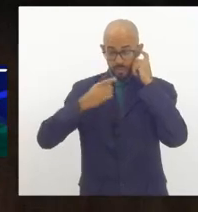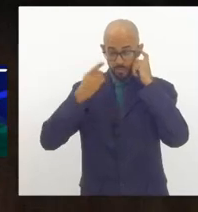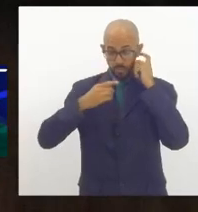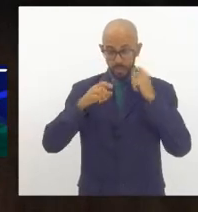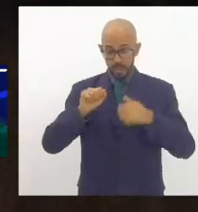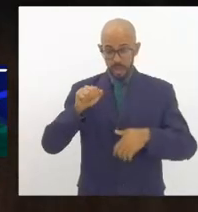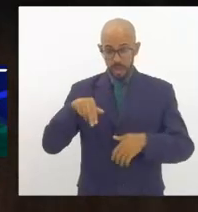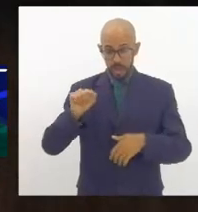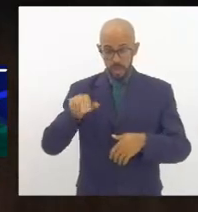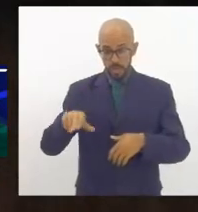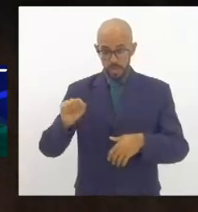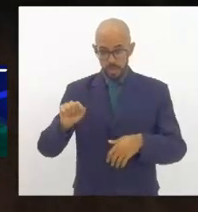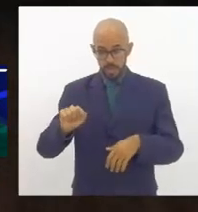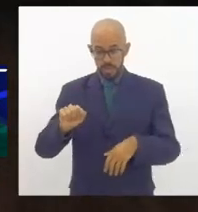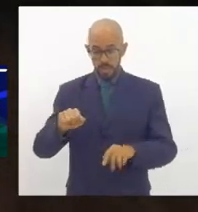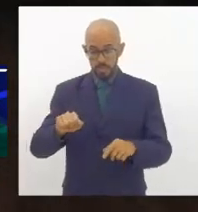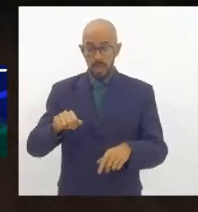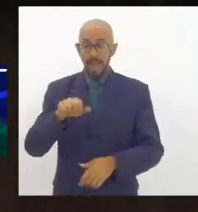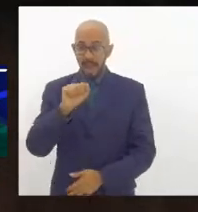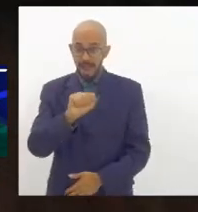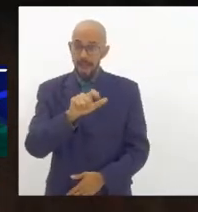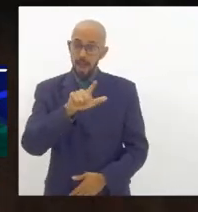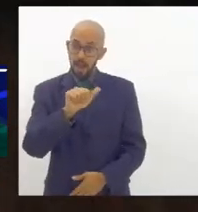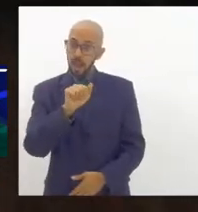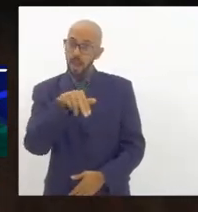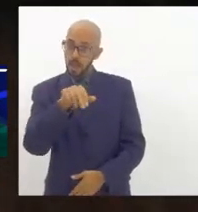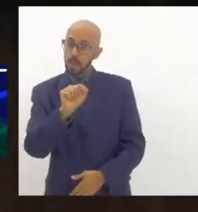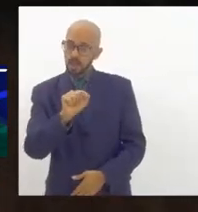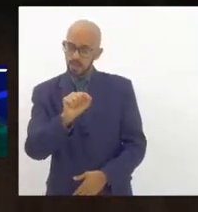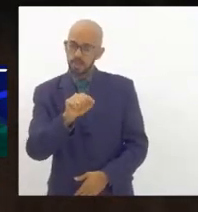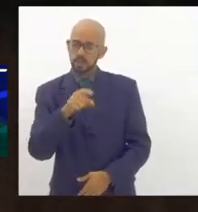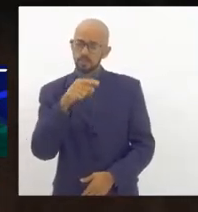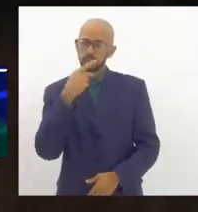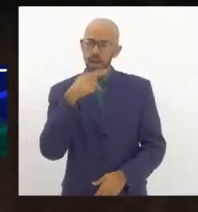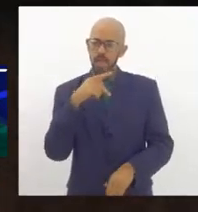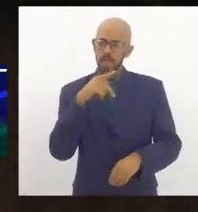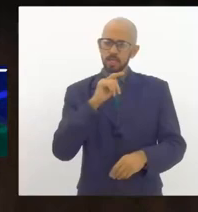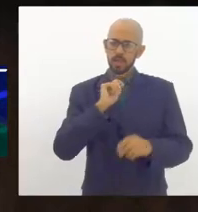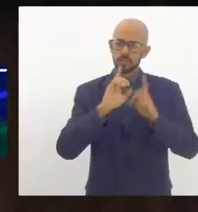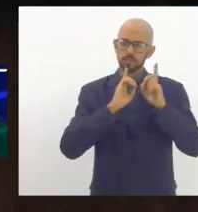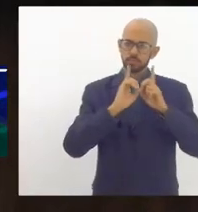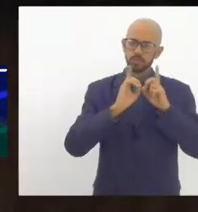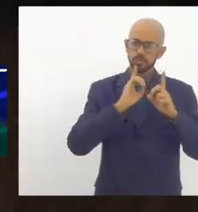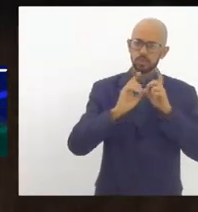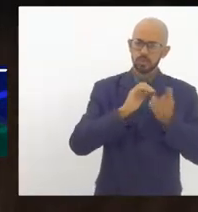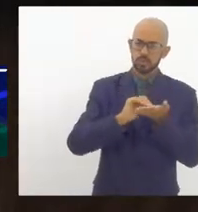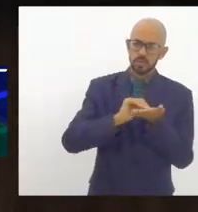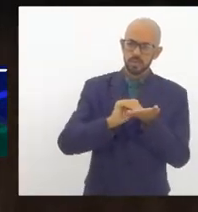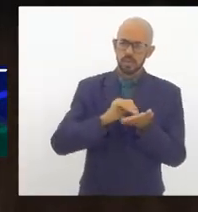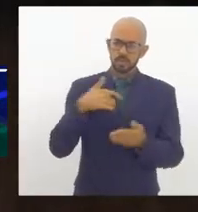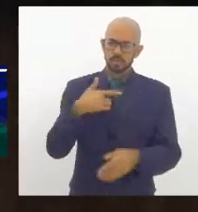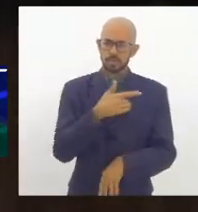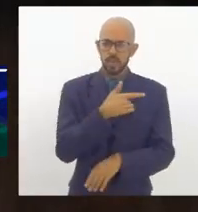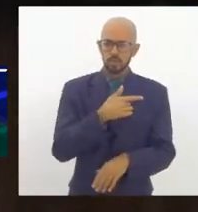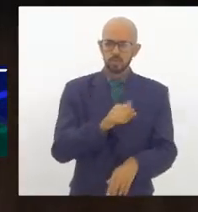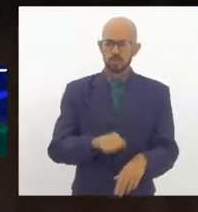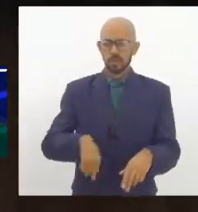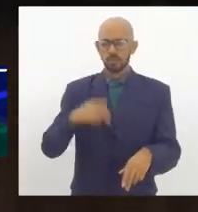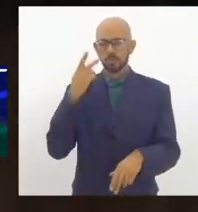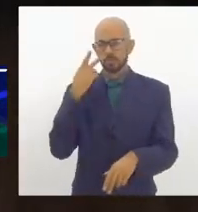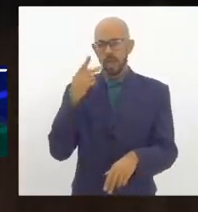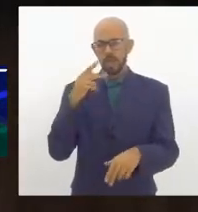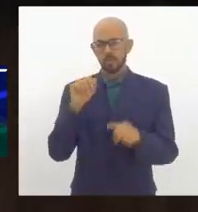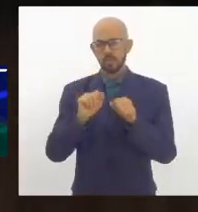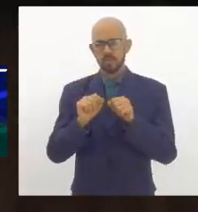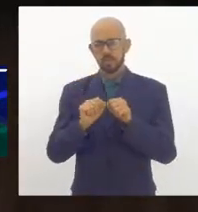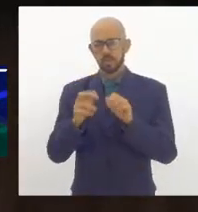Alana que além da interlocução da secretaria de saúde né no sentido de